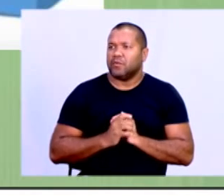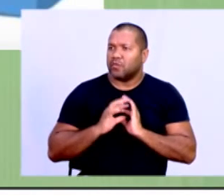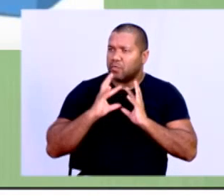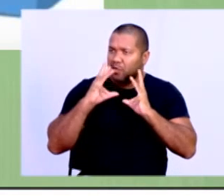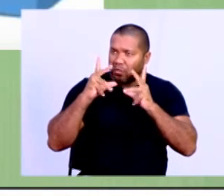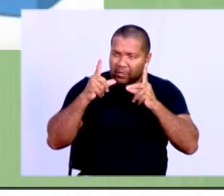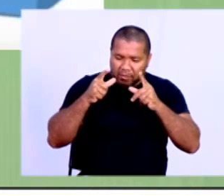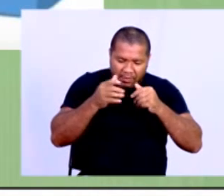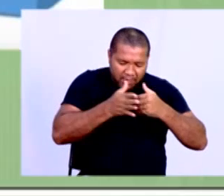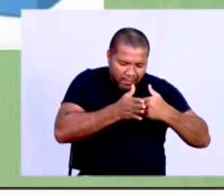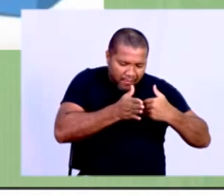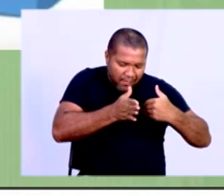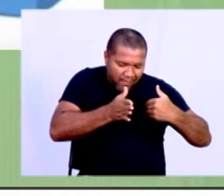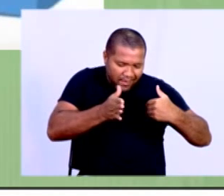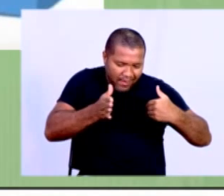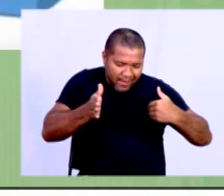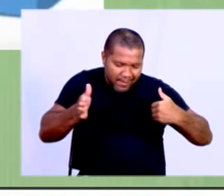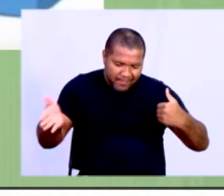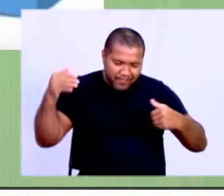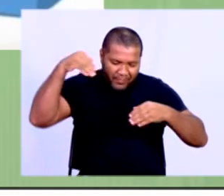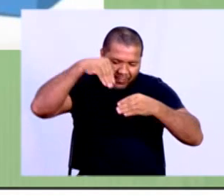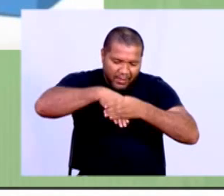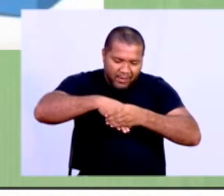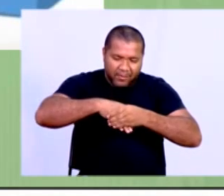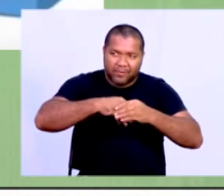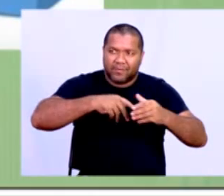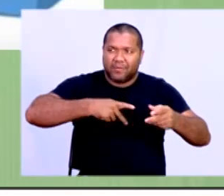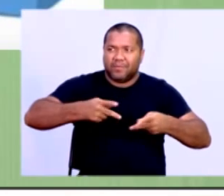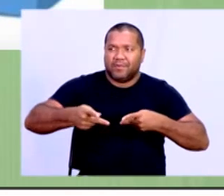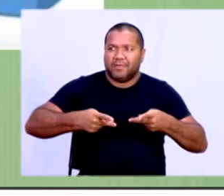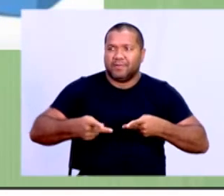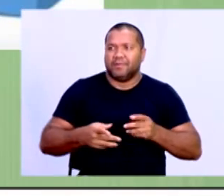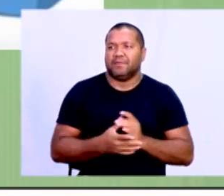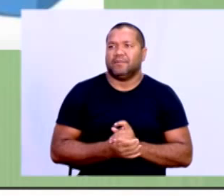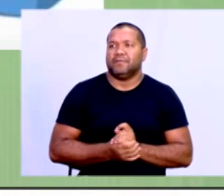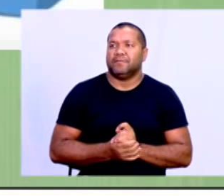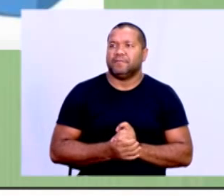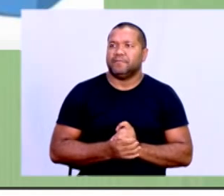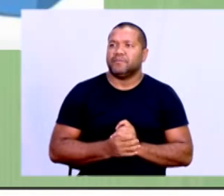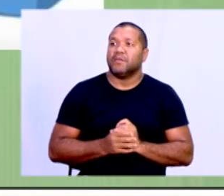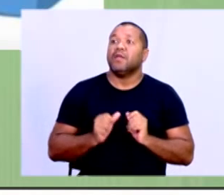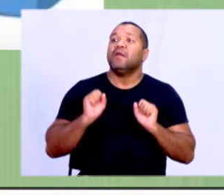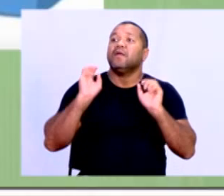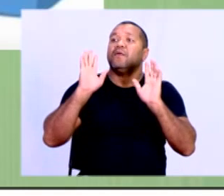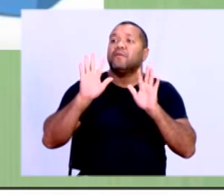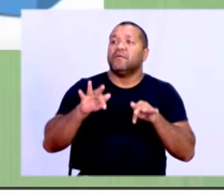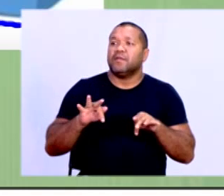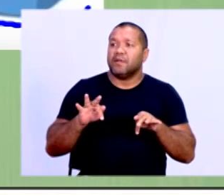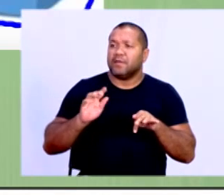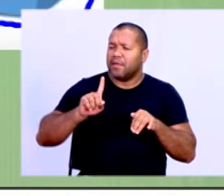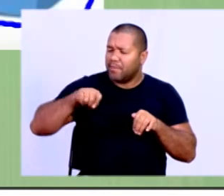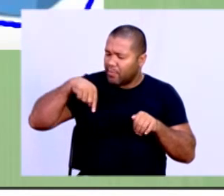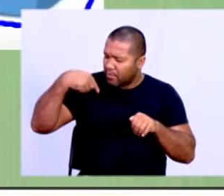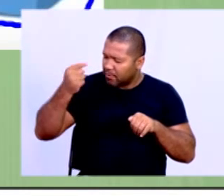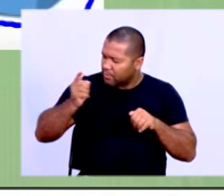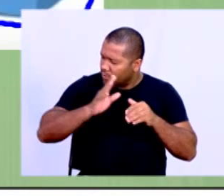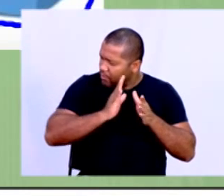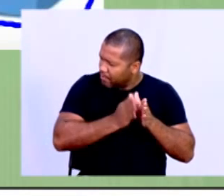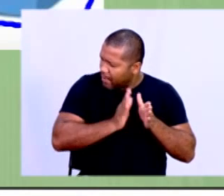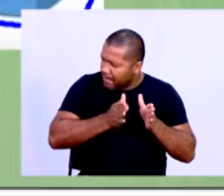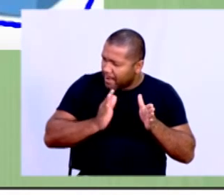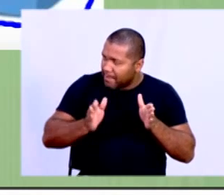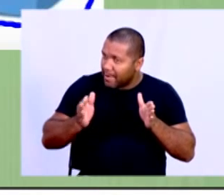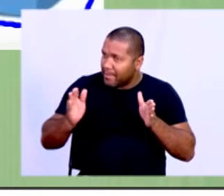dentro desse processo aqui do Scrum. E, finalizando, depois de todo o